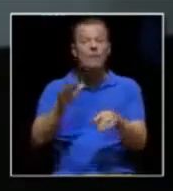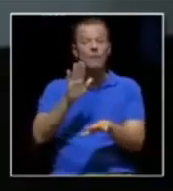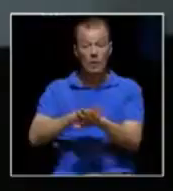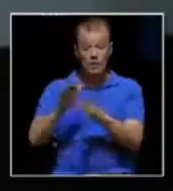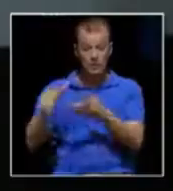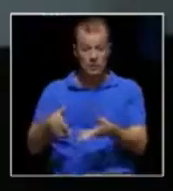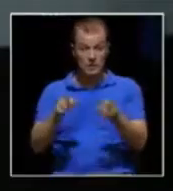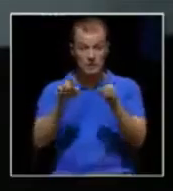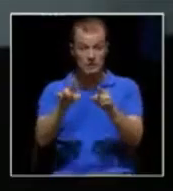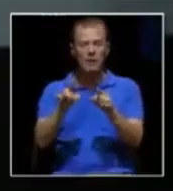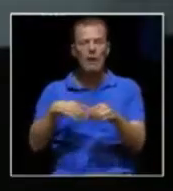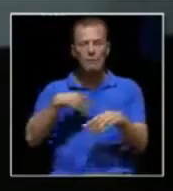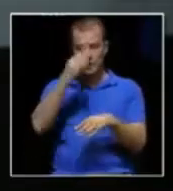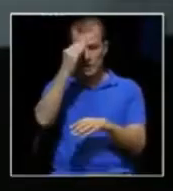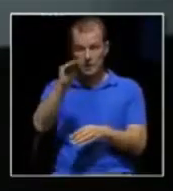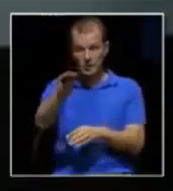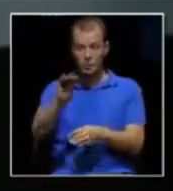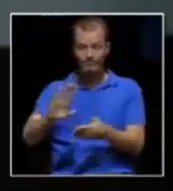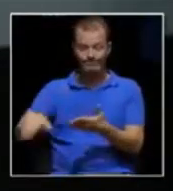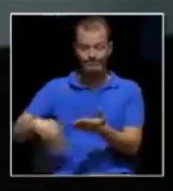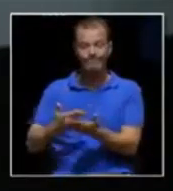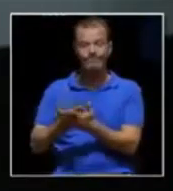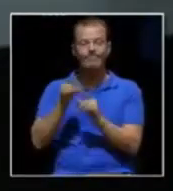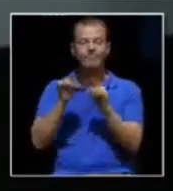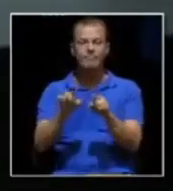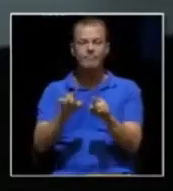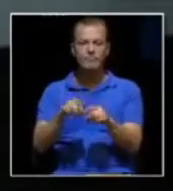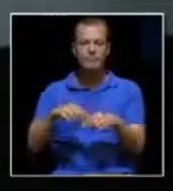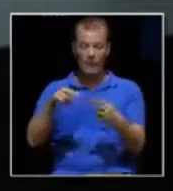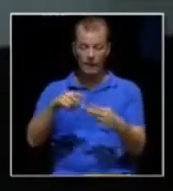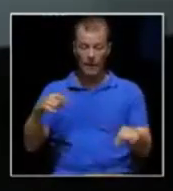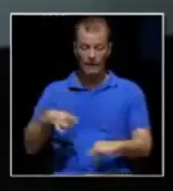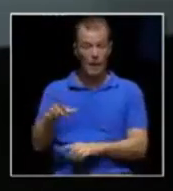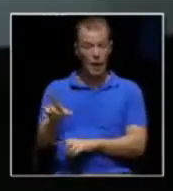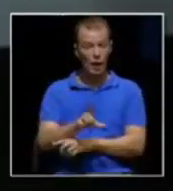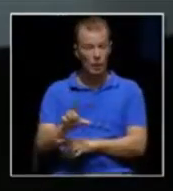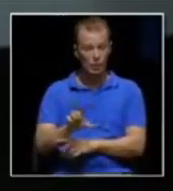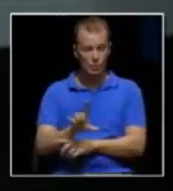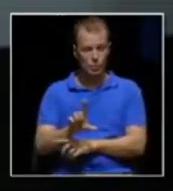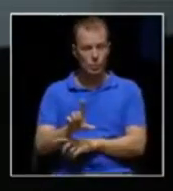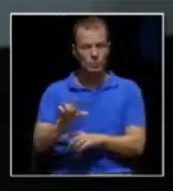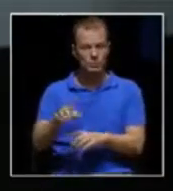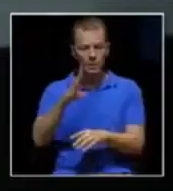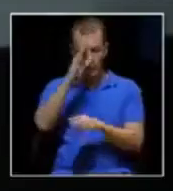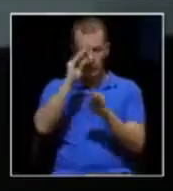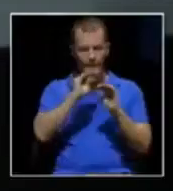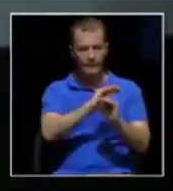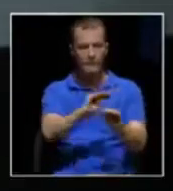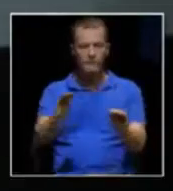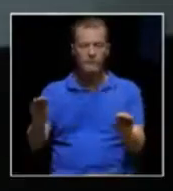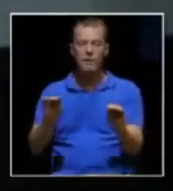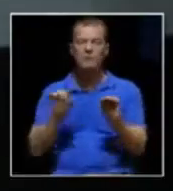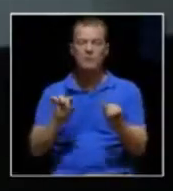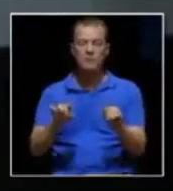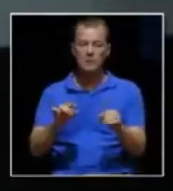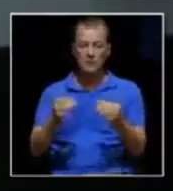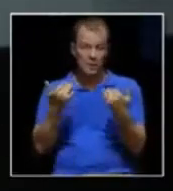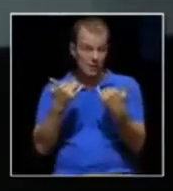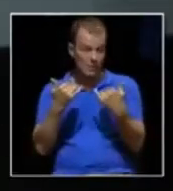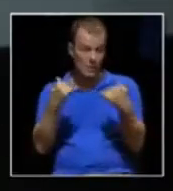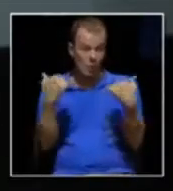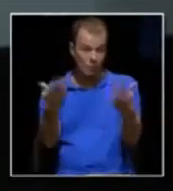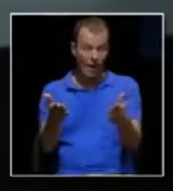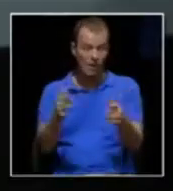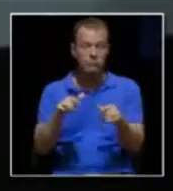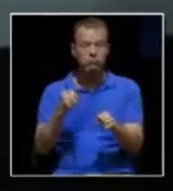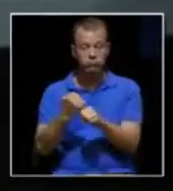sentido, apresentamos uma recomendação a solicitar que a Câmara Municipal de Lisboa informe sobre esta obra em curso e